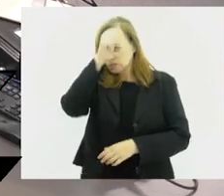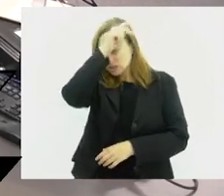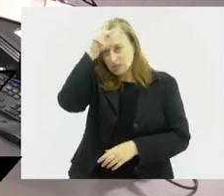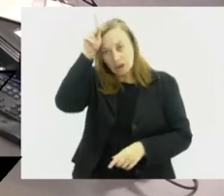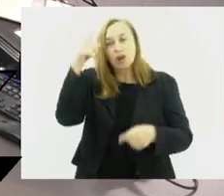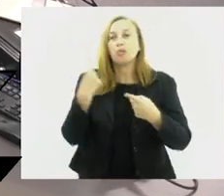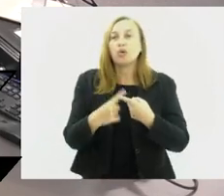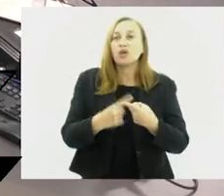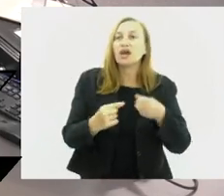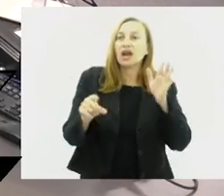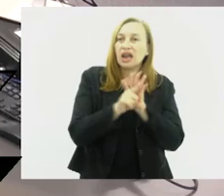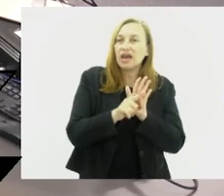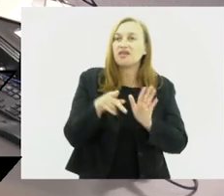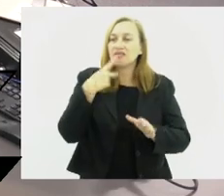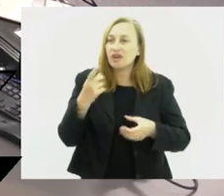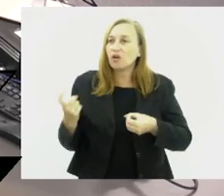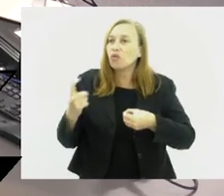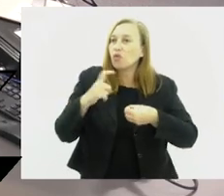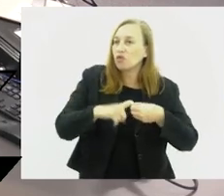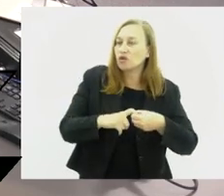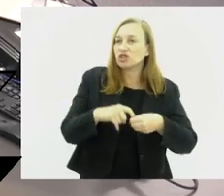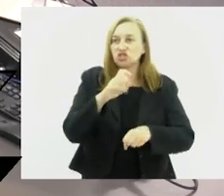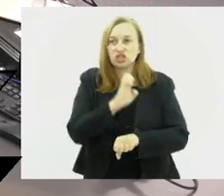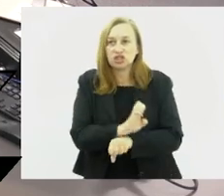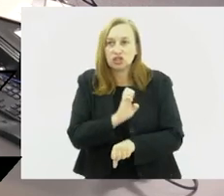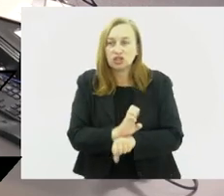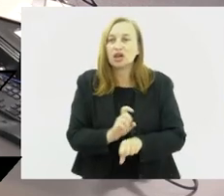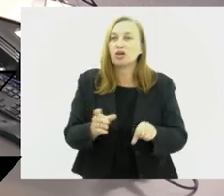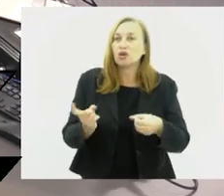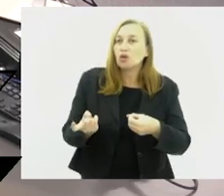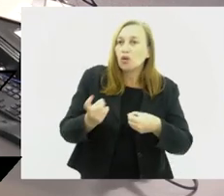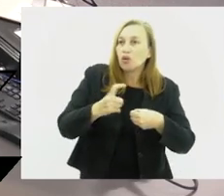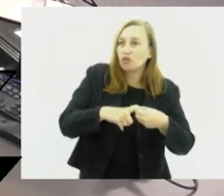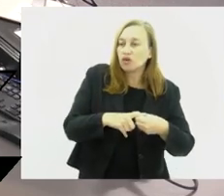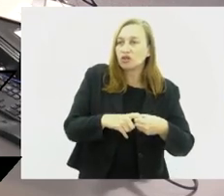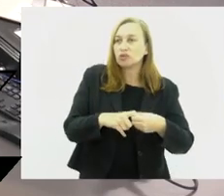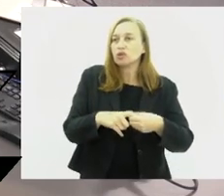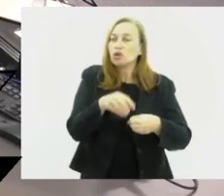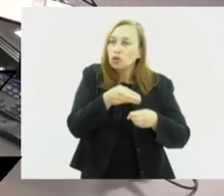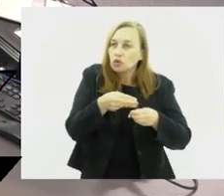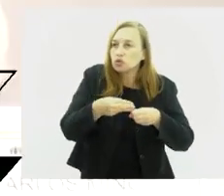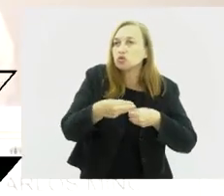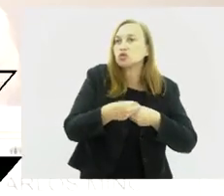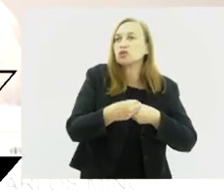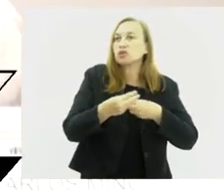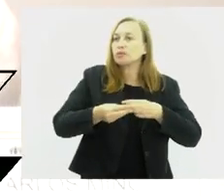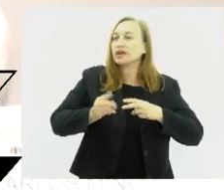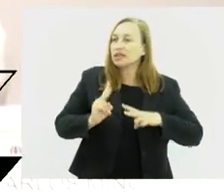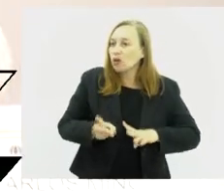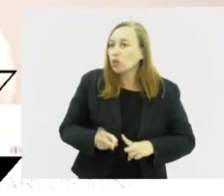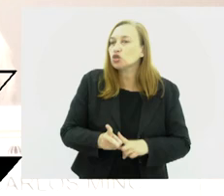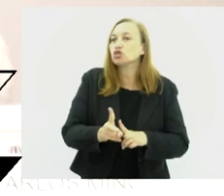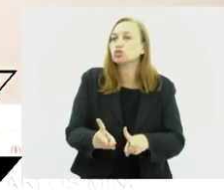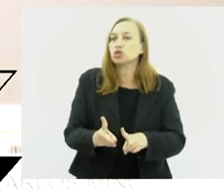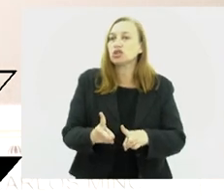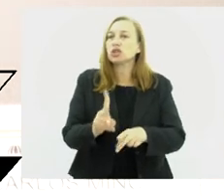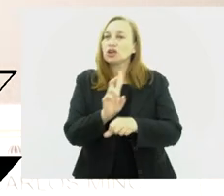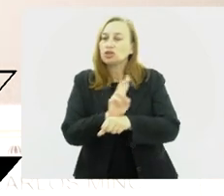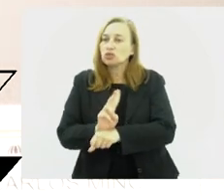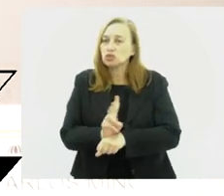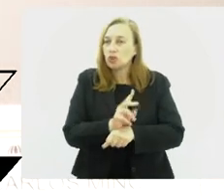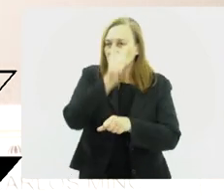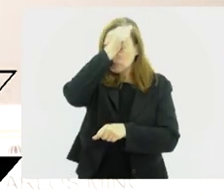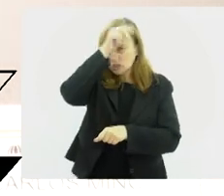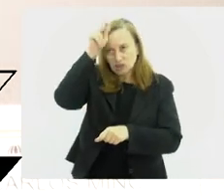também fala de convênios do governo estadual com os municípios para dar condições para que essas guardas